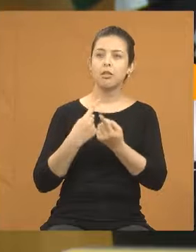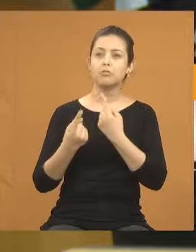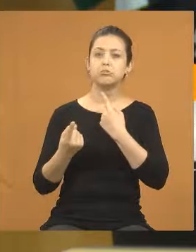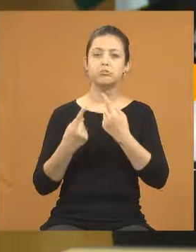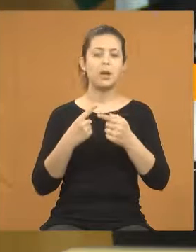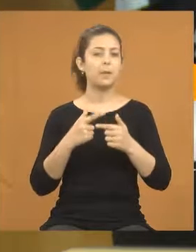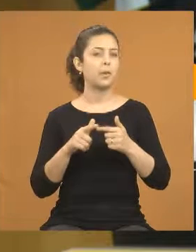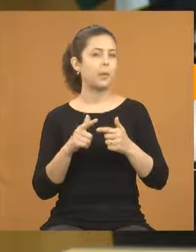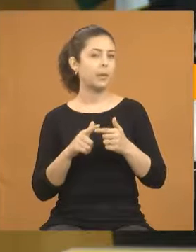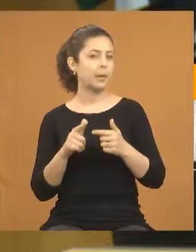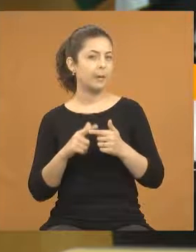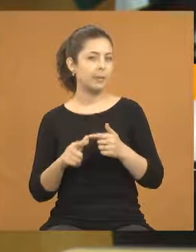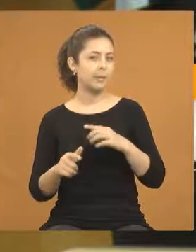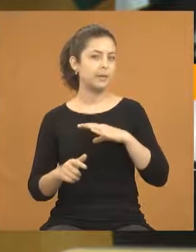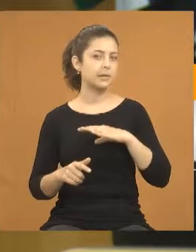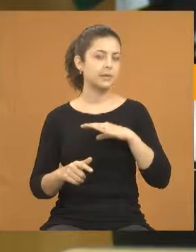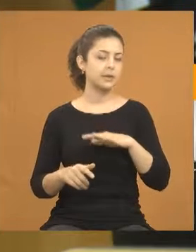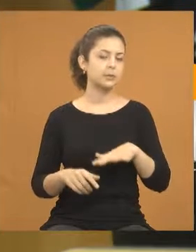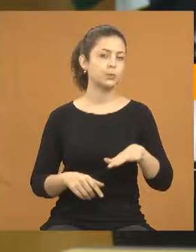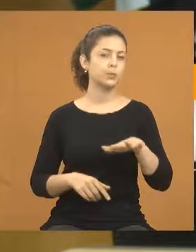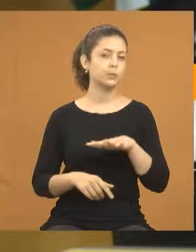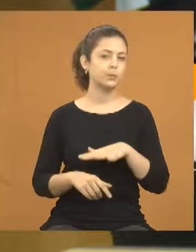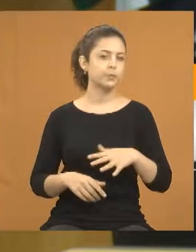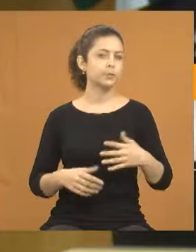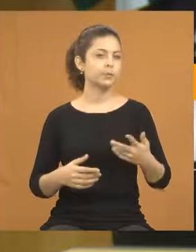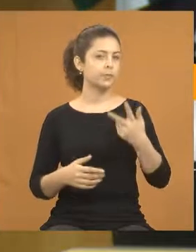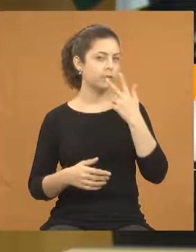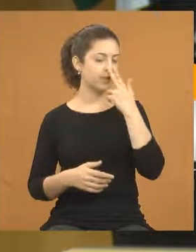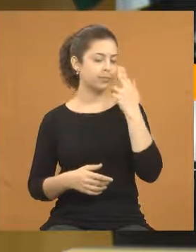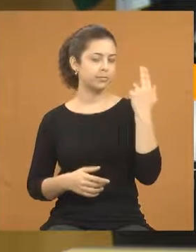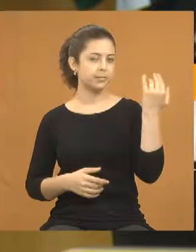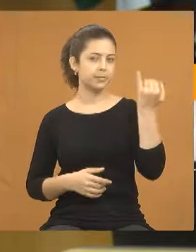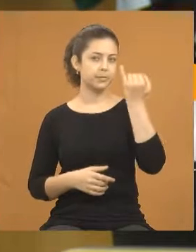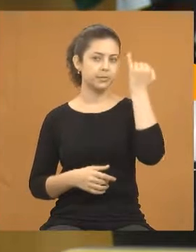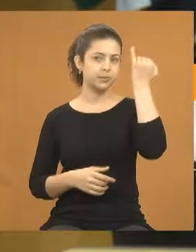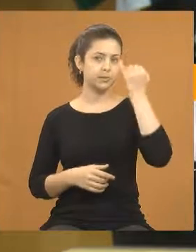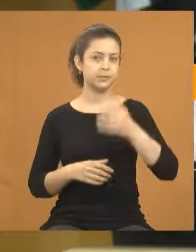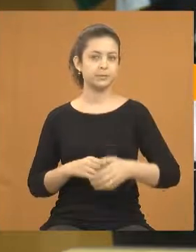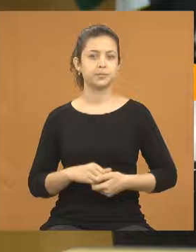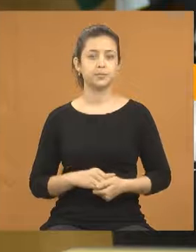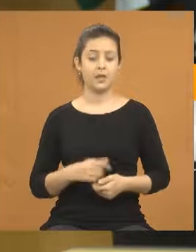discutir os problemas da cidade. Eu acho que isso que é importante.